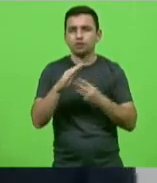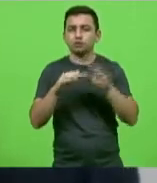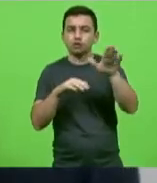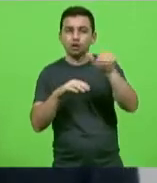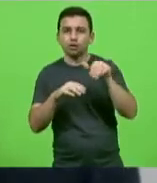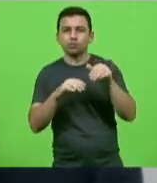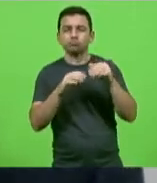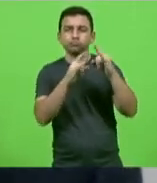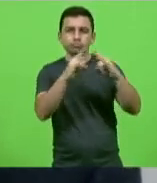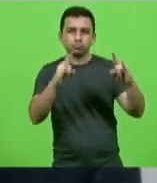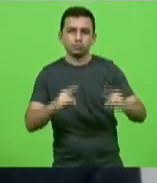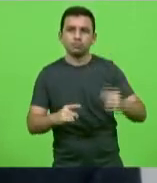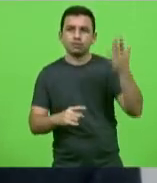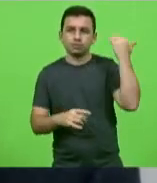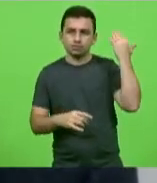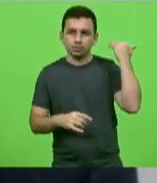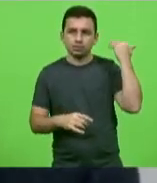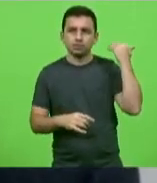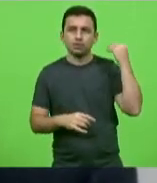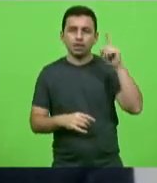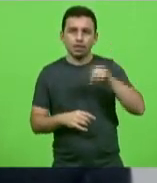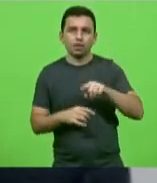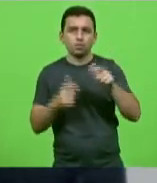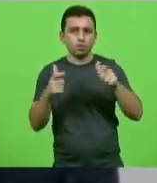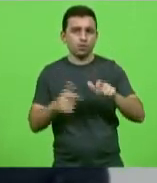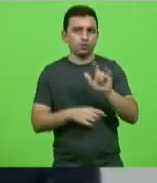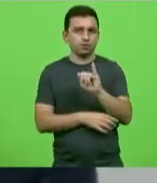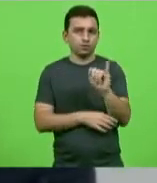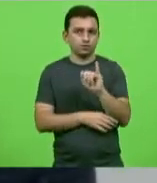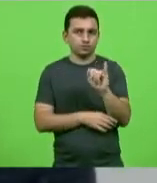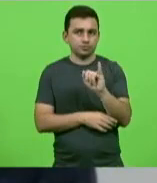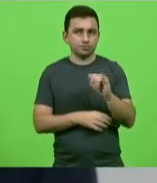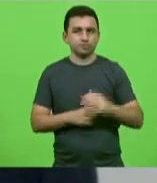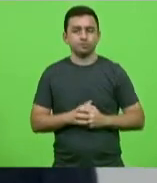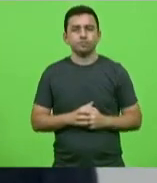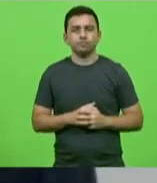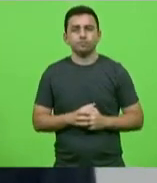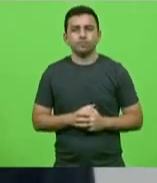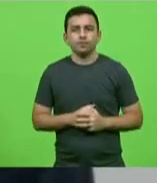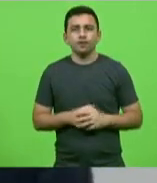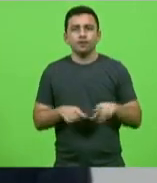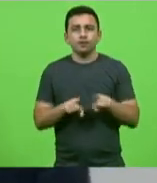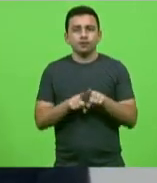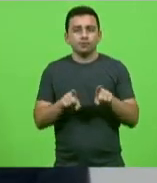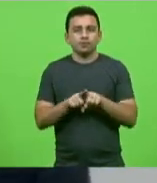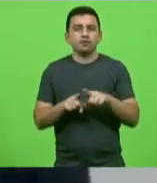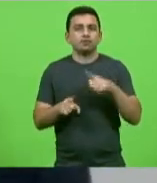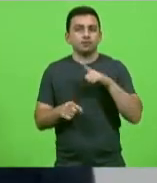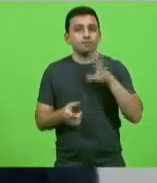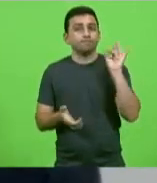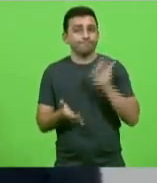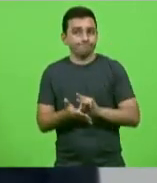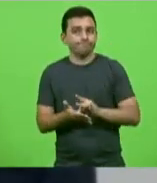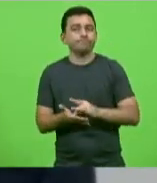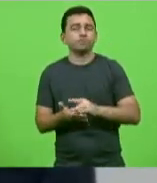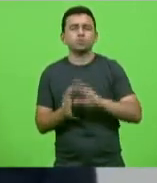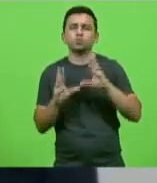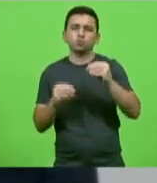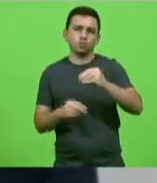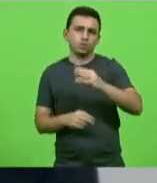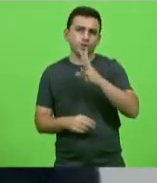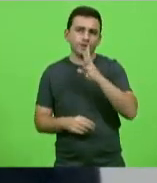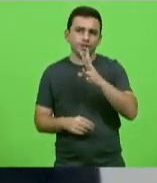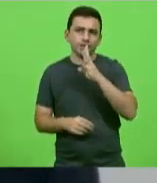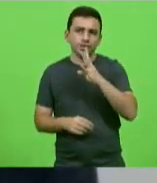seria instalado naquela oportunidade em Itajaí. Em essência, descreve um fato conhecido, aponta